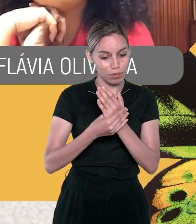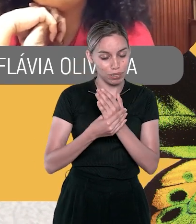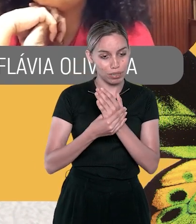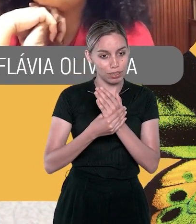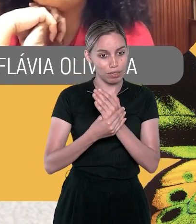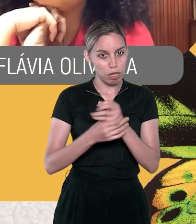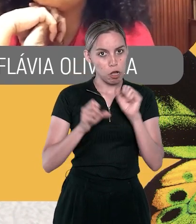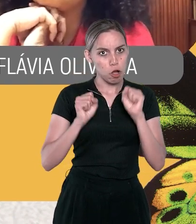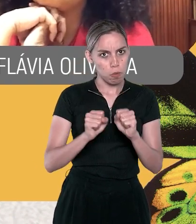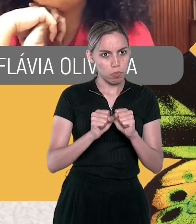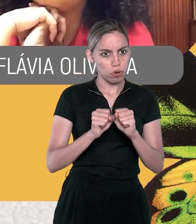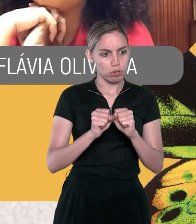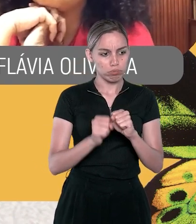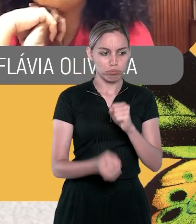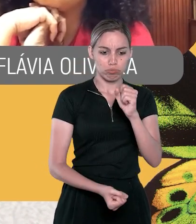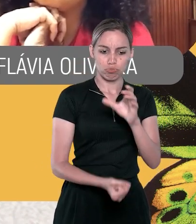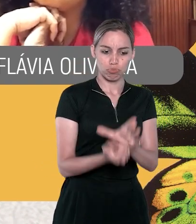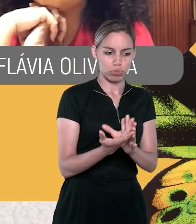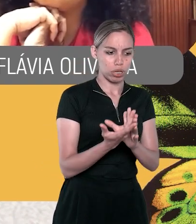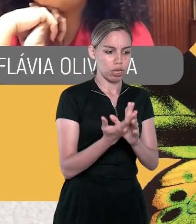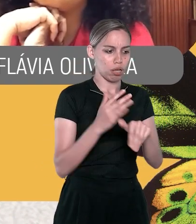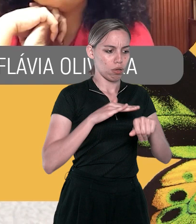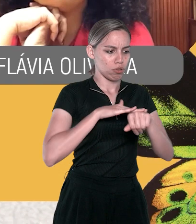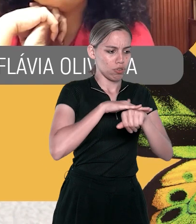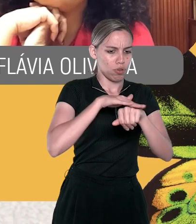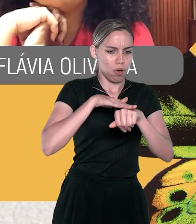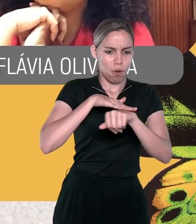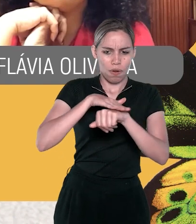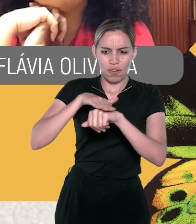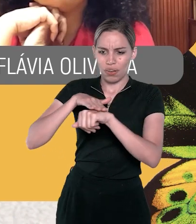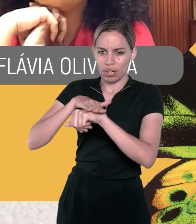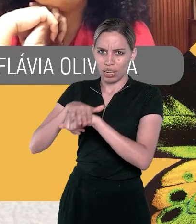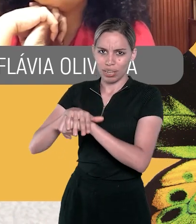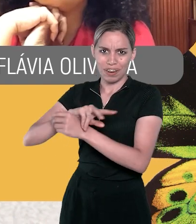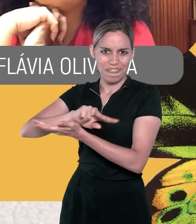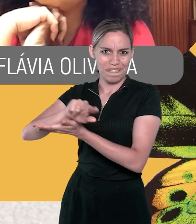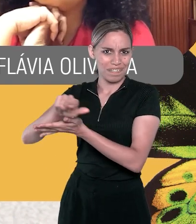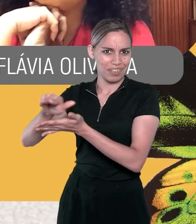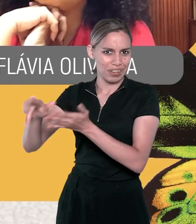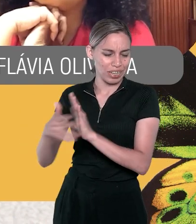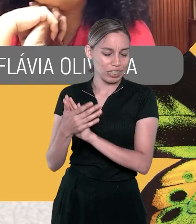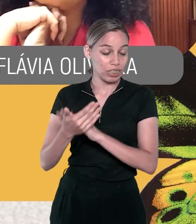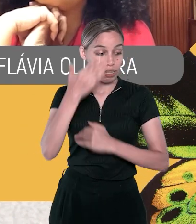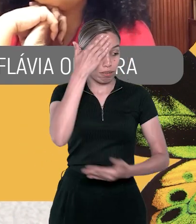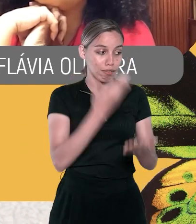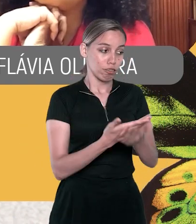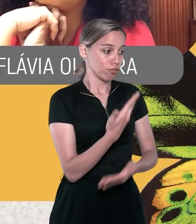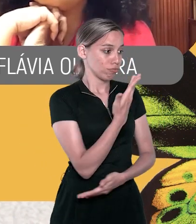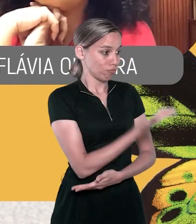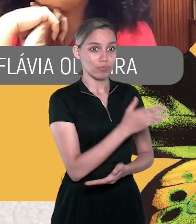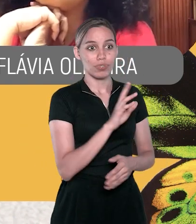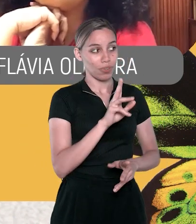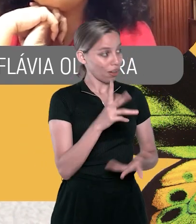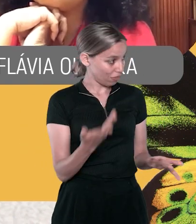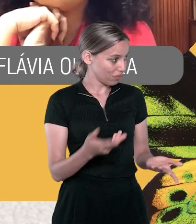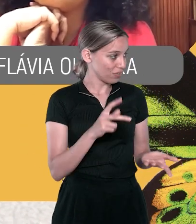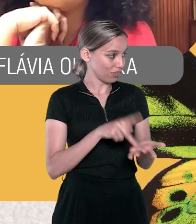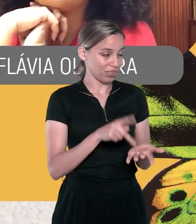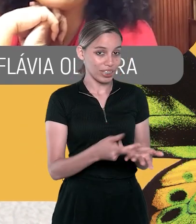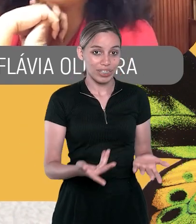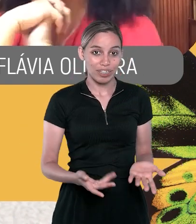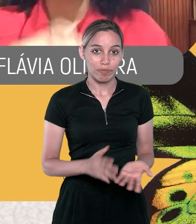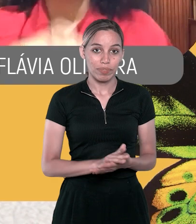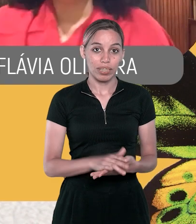um universo de conversas. Foi o que a gente fez, não é, Sérgio? Nessa série que a gente agora dá